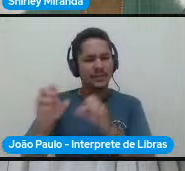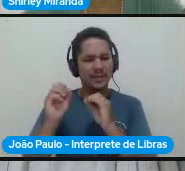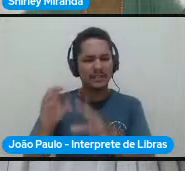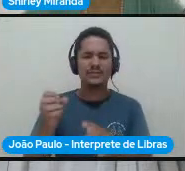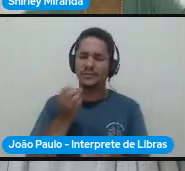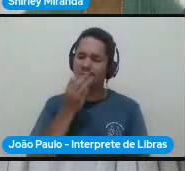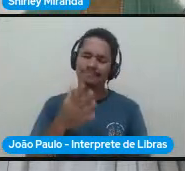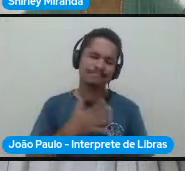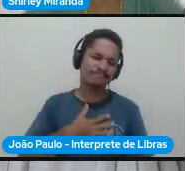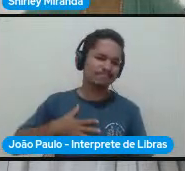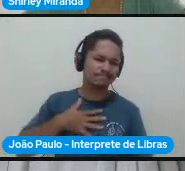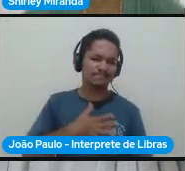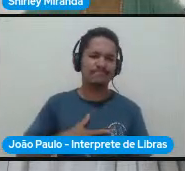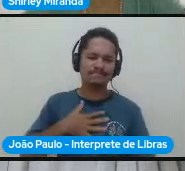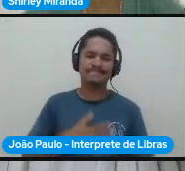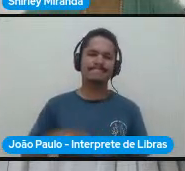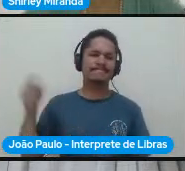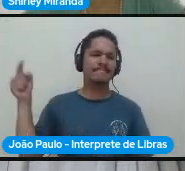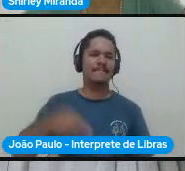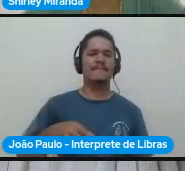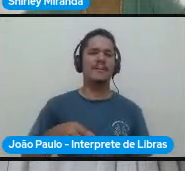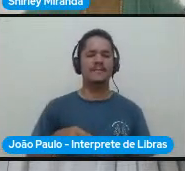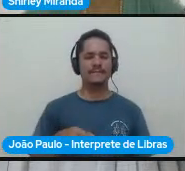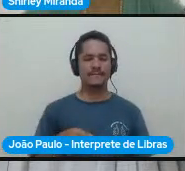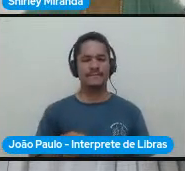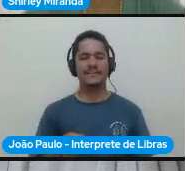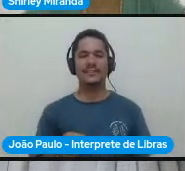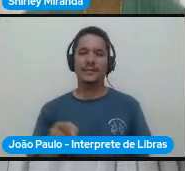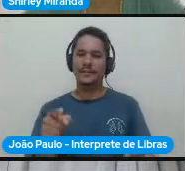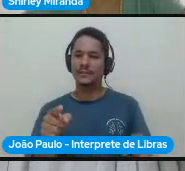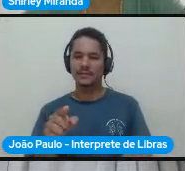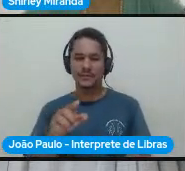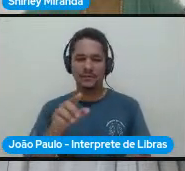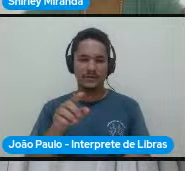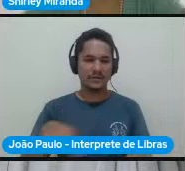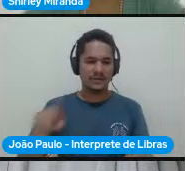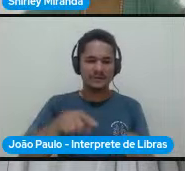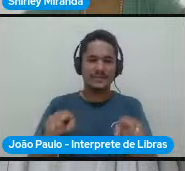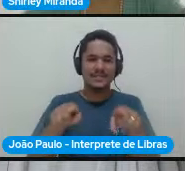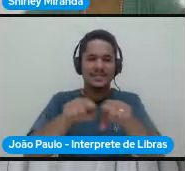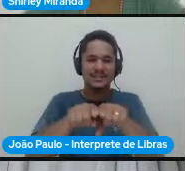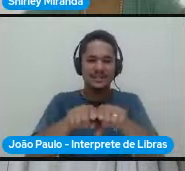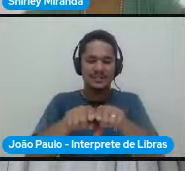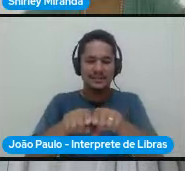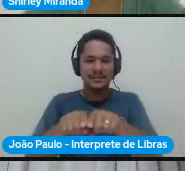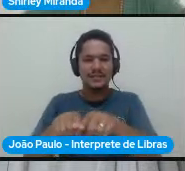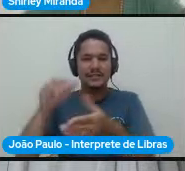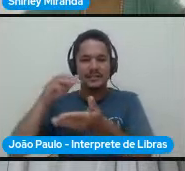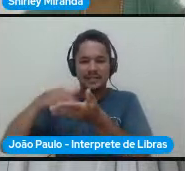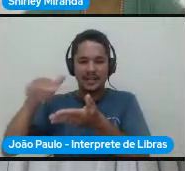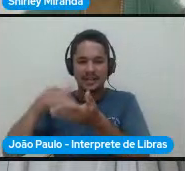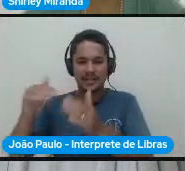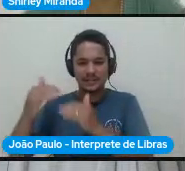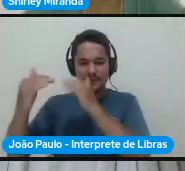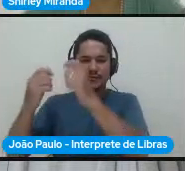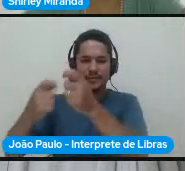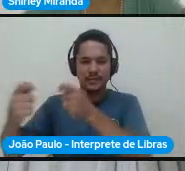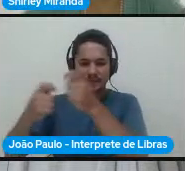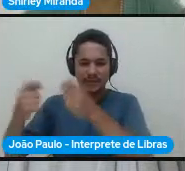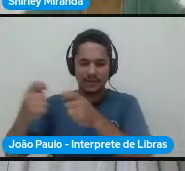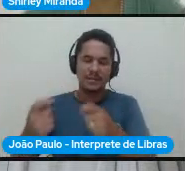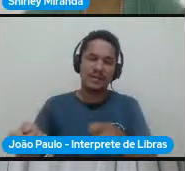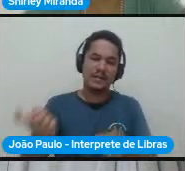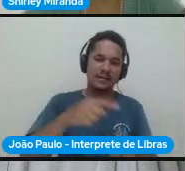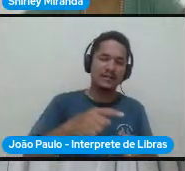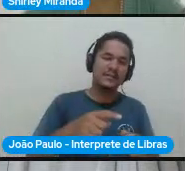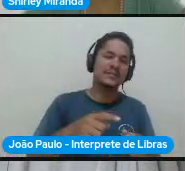é um prazer mesmo a gente participar dessa parceria com a Secretaria de Educação, porque a oportunidade